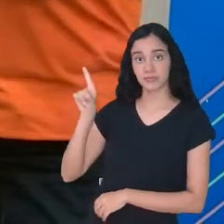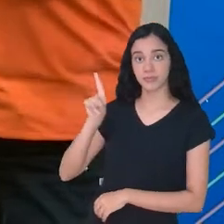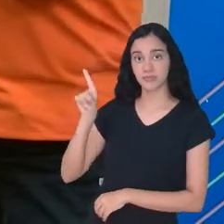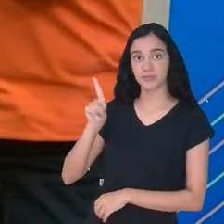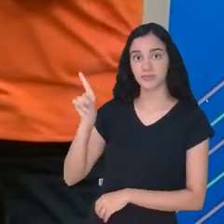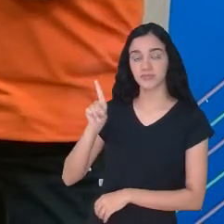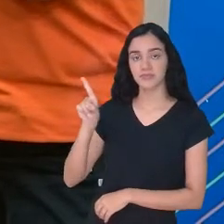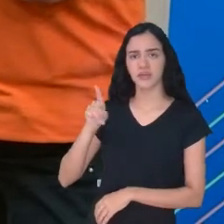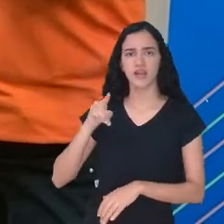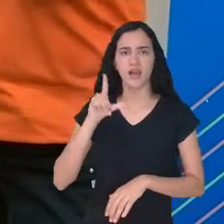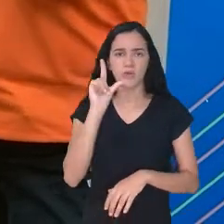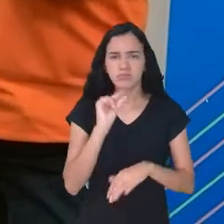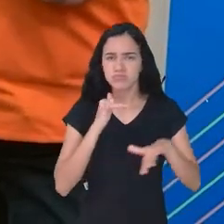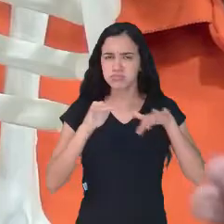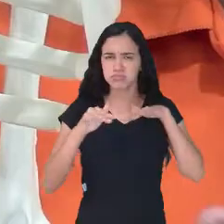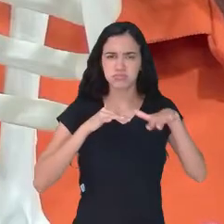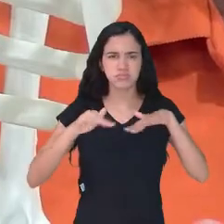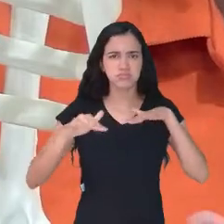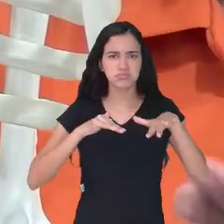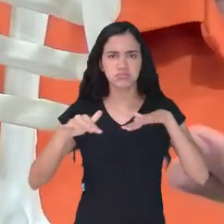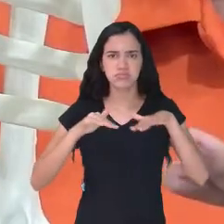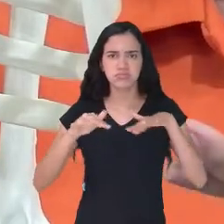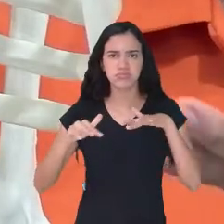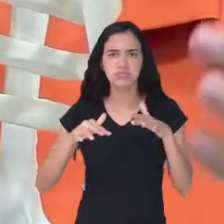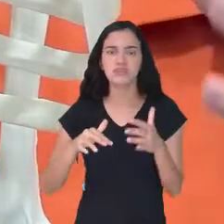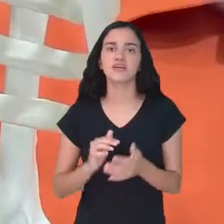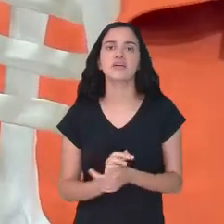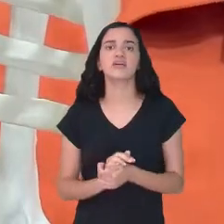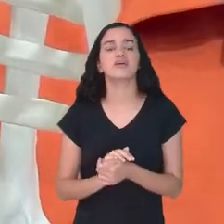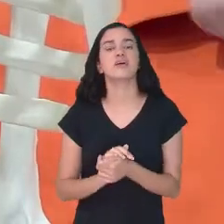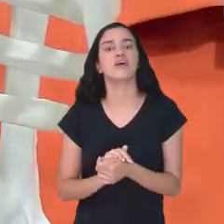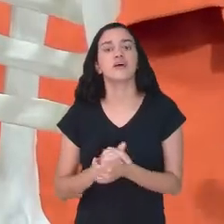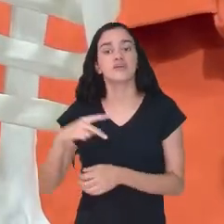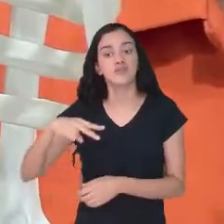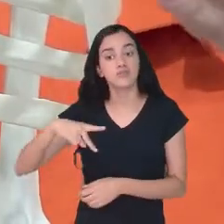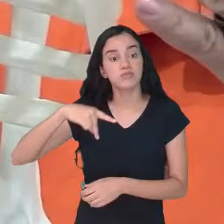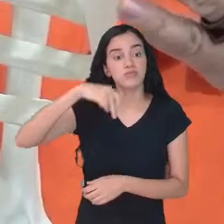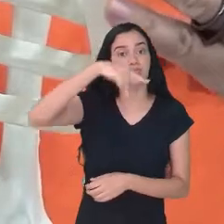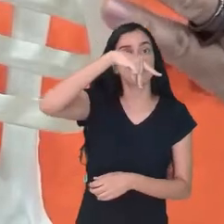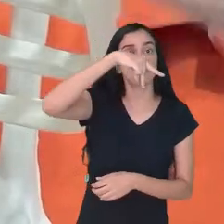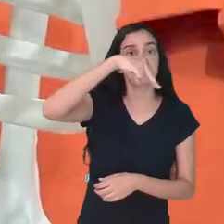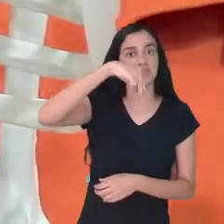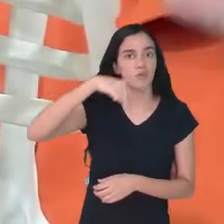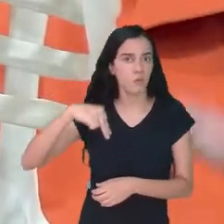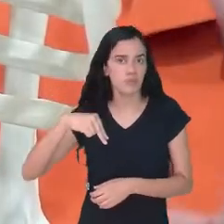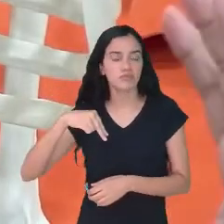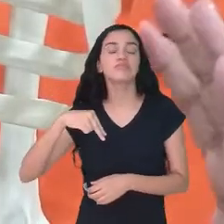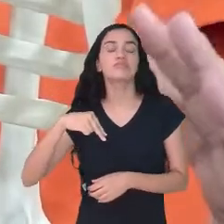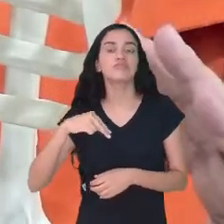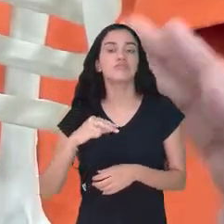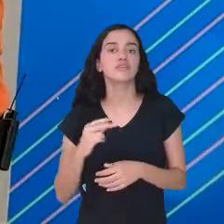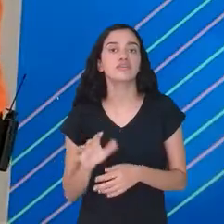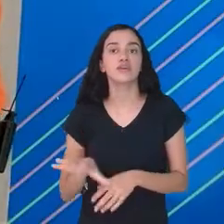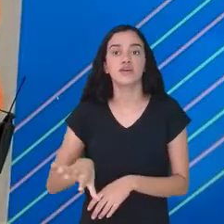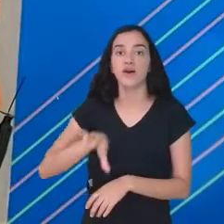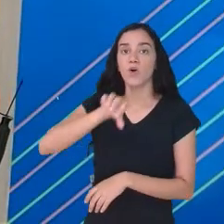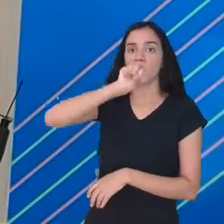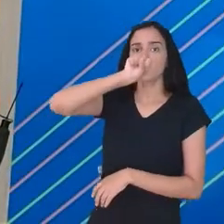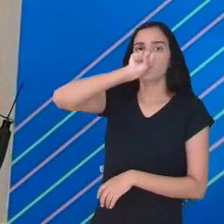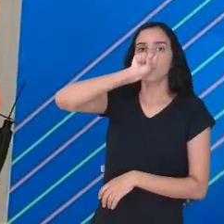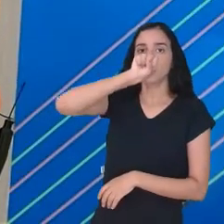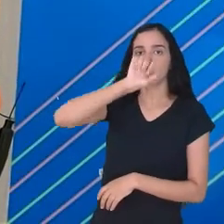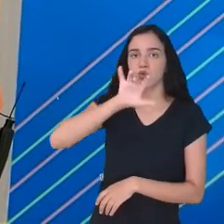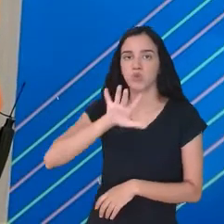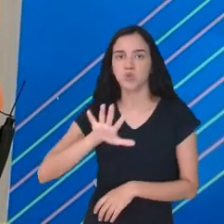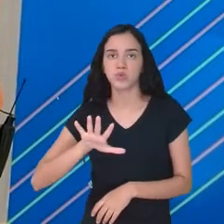São pequenos movimentos, apenas de subir e descer, ajudando a inflar os pulmões e também a esvaziar. Então, quando a gente